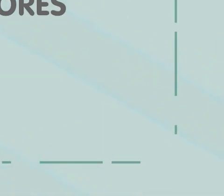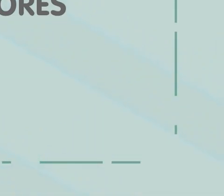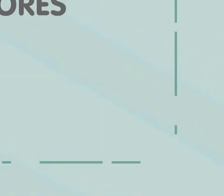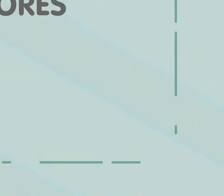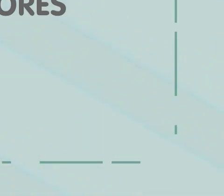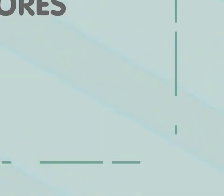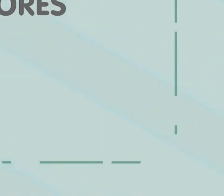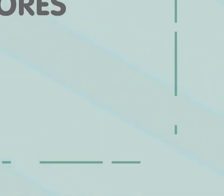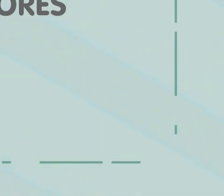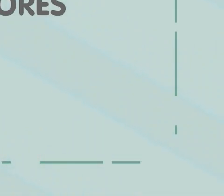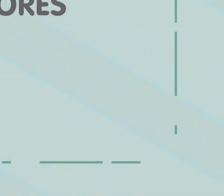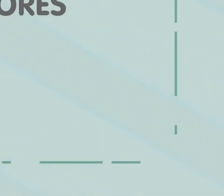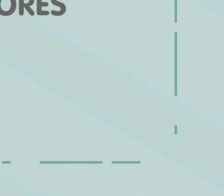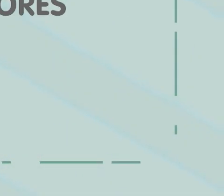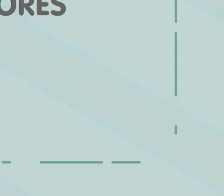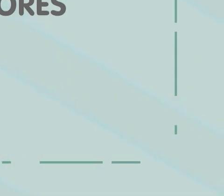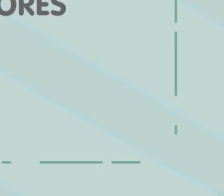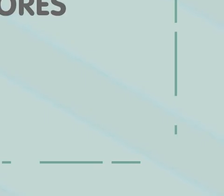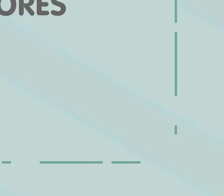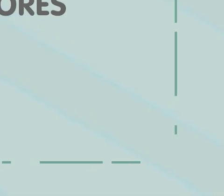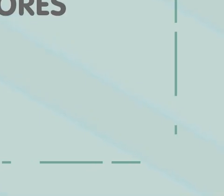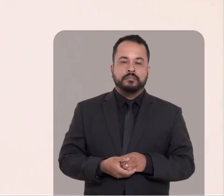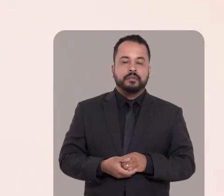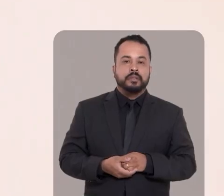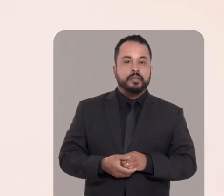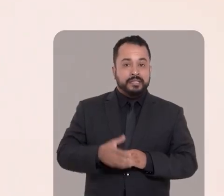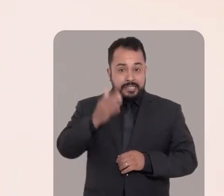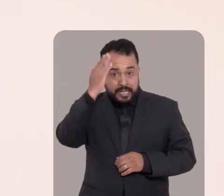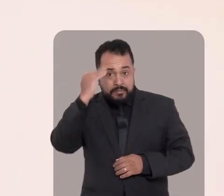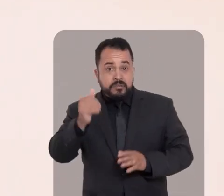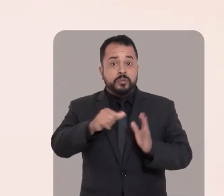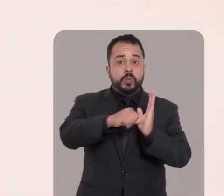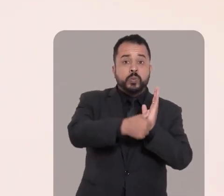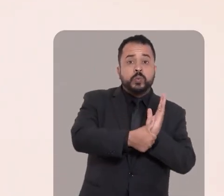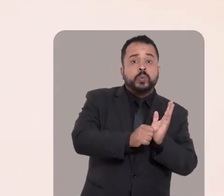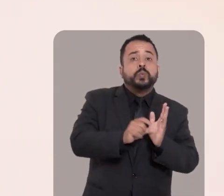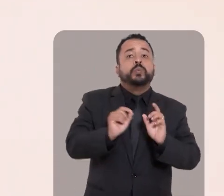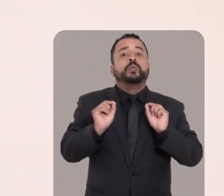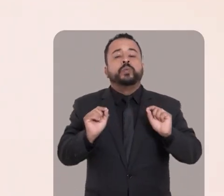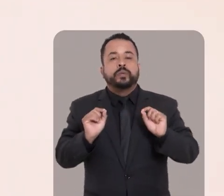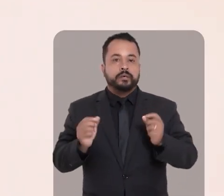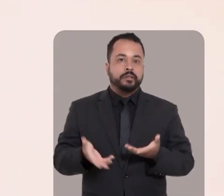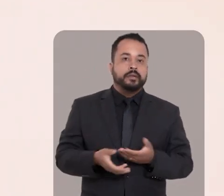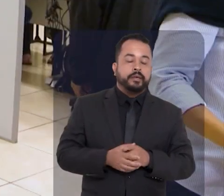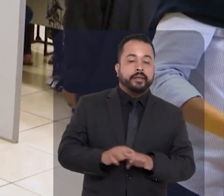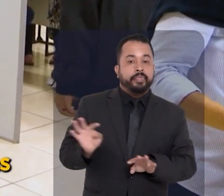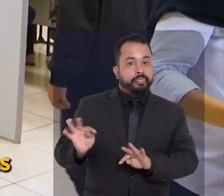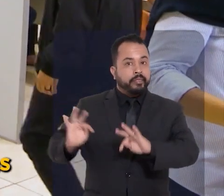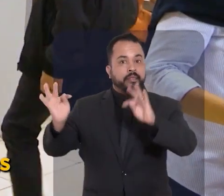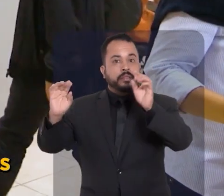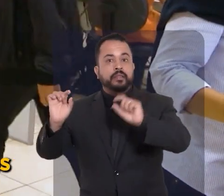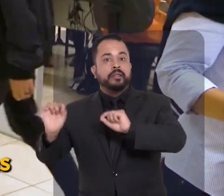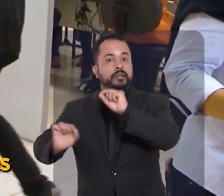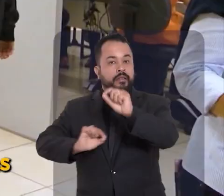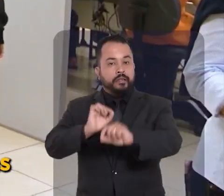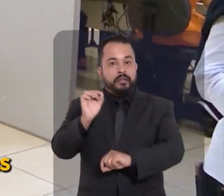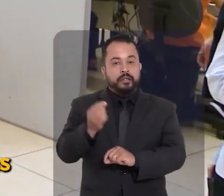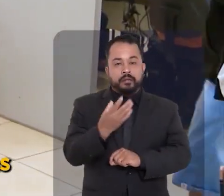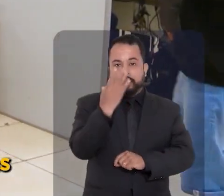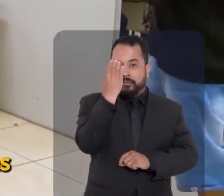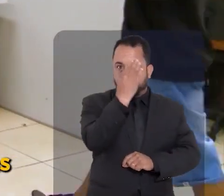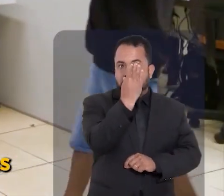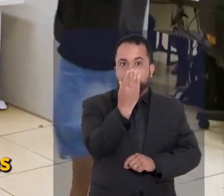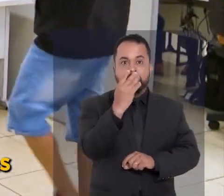sessão ordinária ou extraordinária seja realizada. Você sabe o que é biometria? É uma tecnologia